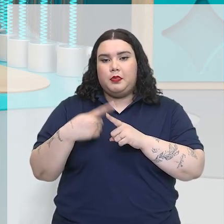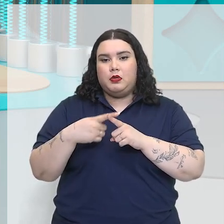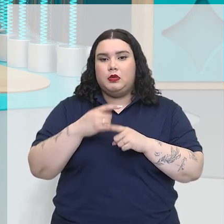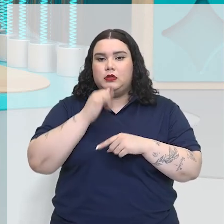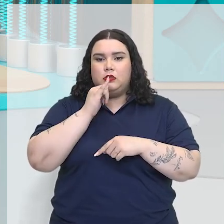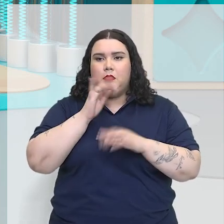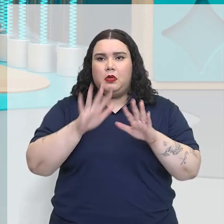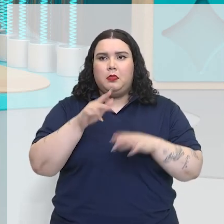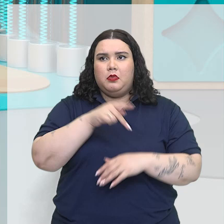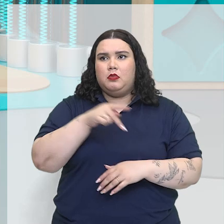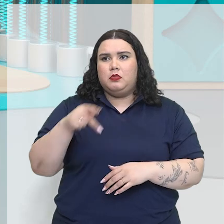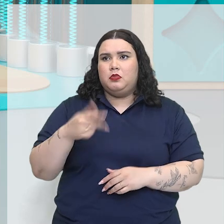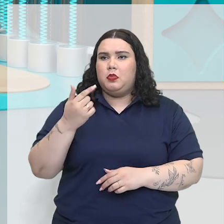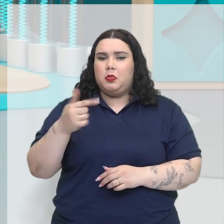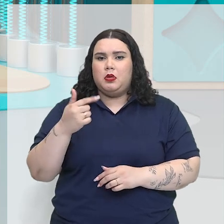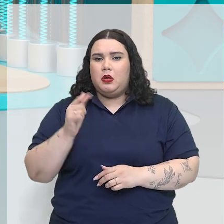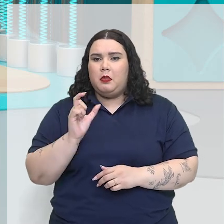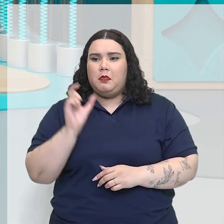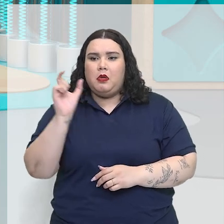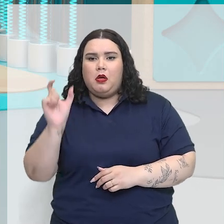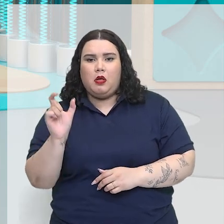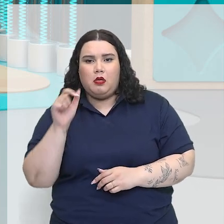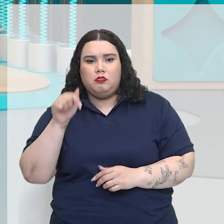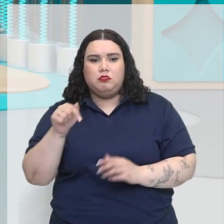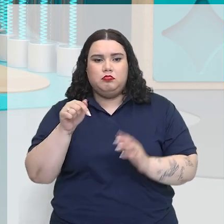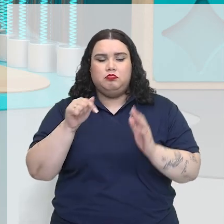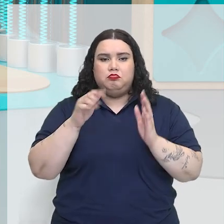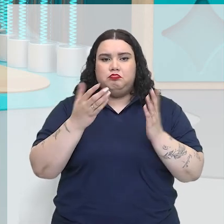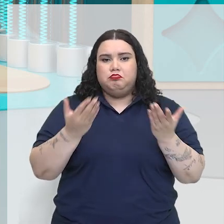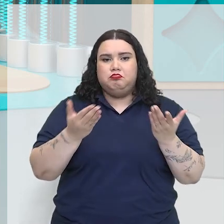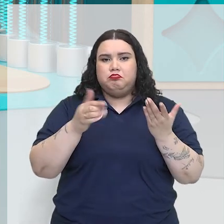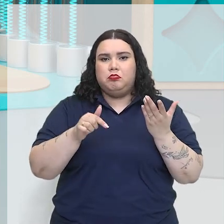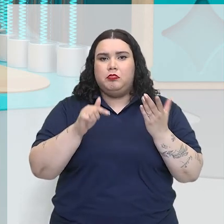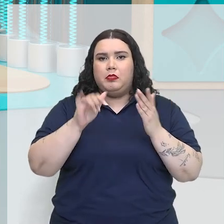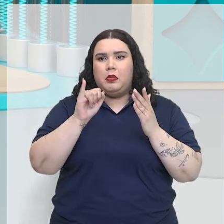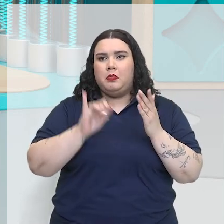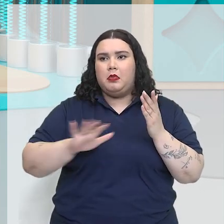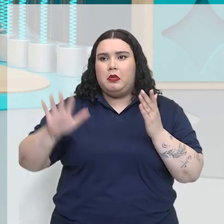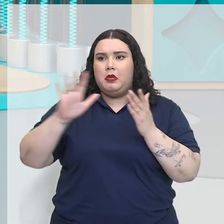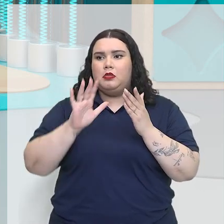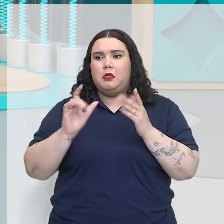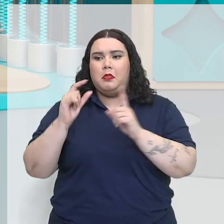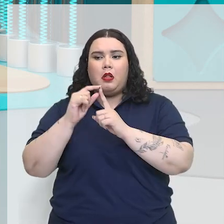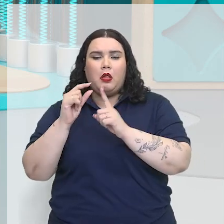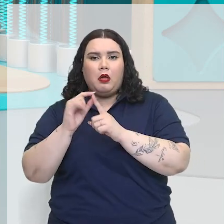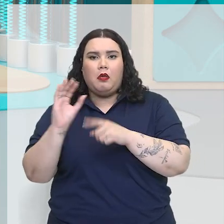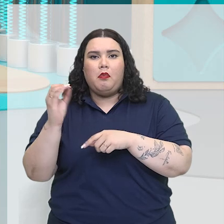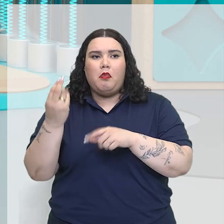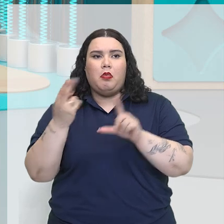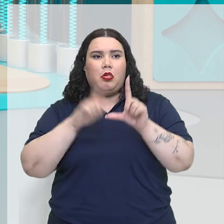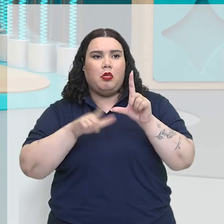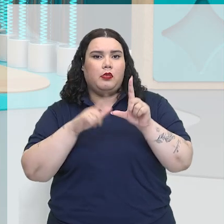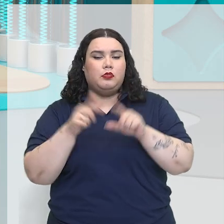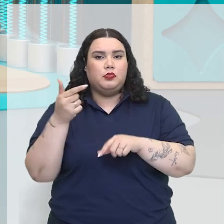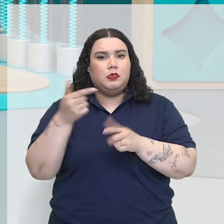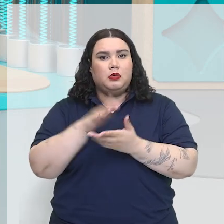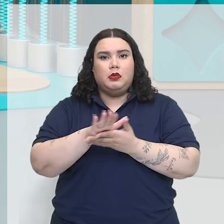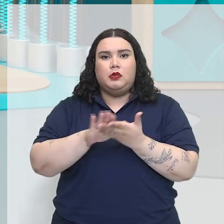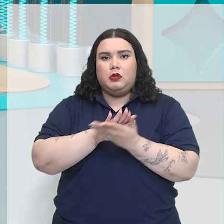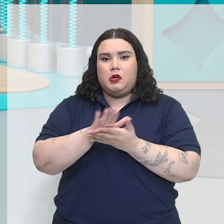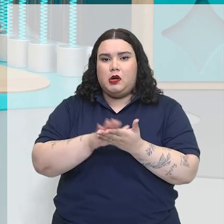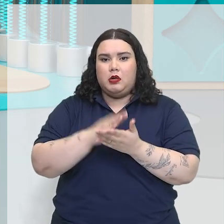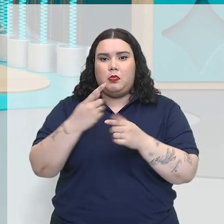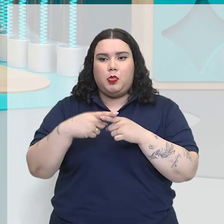assim, mas professora, não tem nenhuma palavra nessa obra de arte, não tem nenhuma letra que a gente possa dizer que tenha